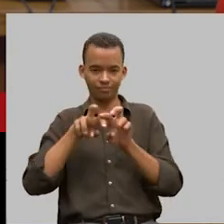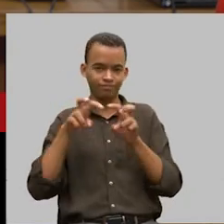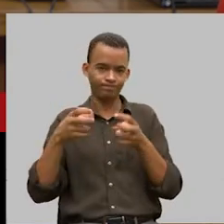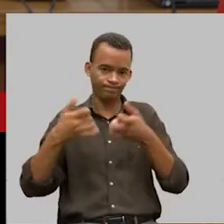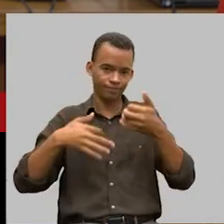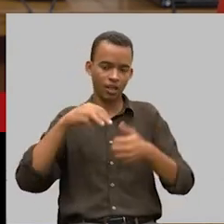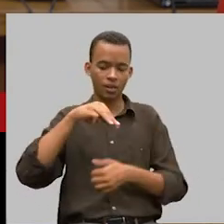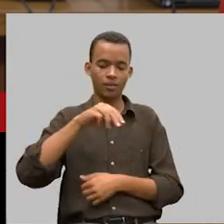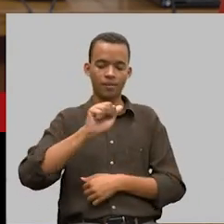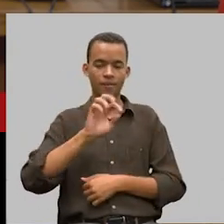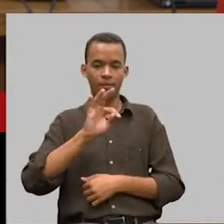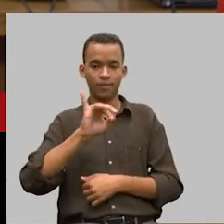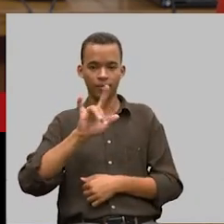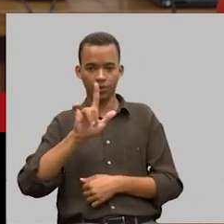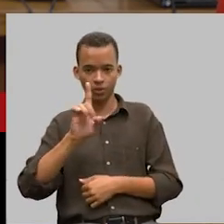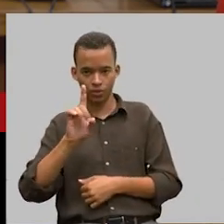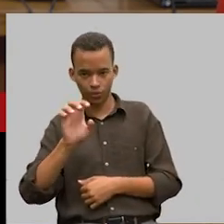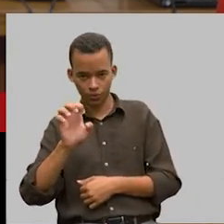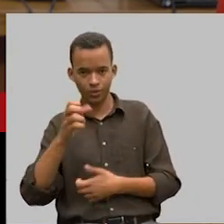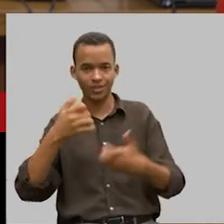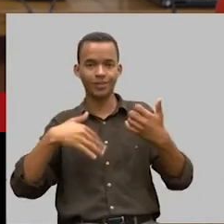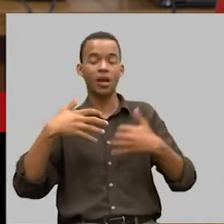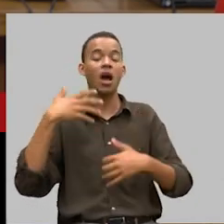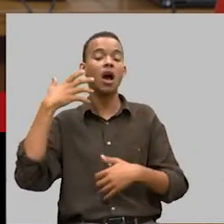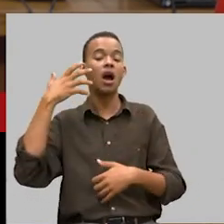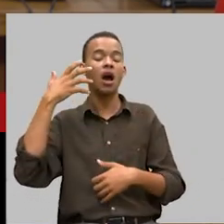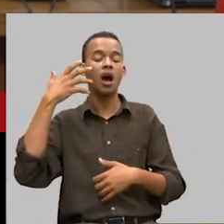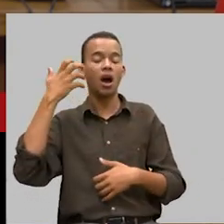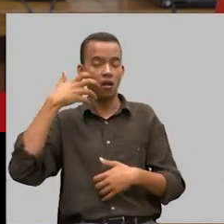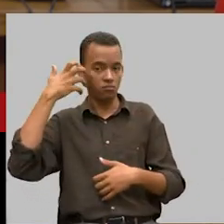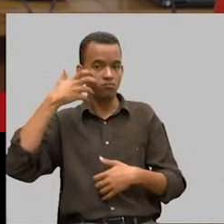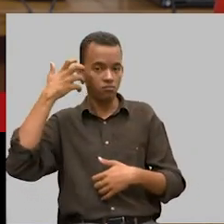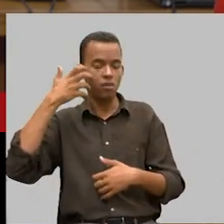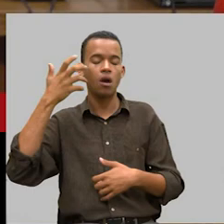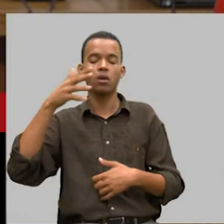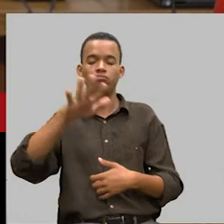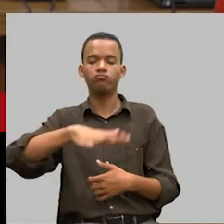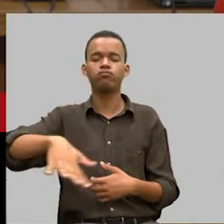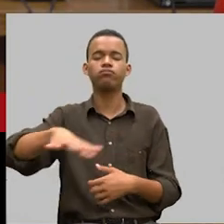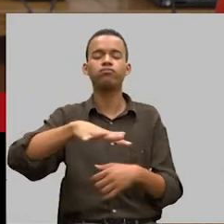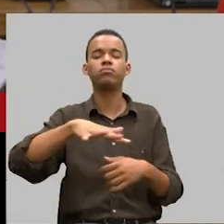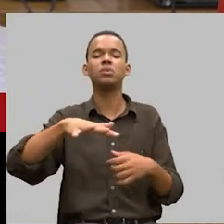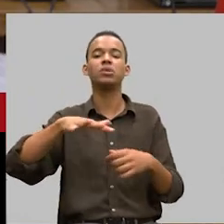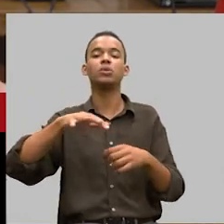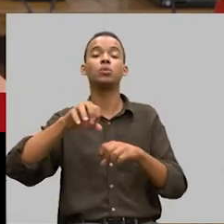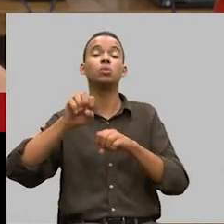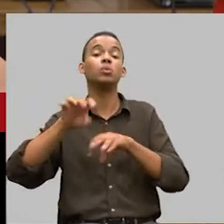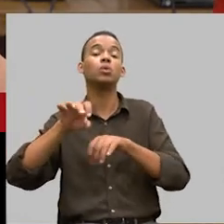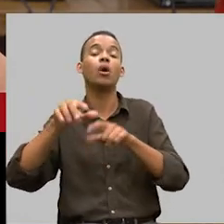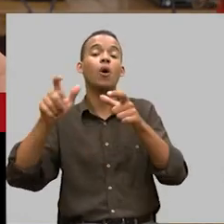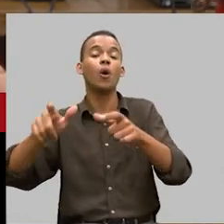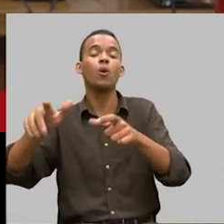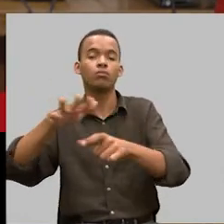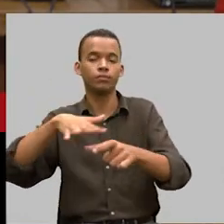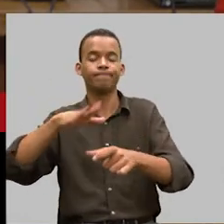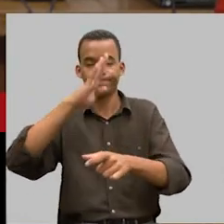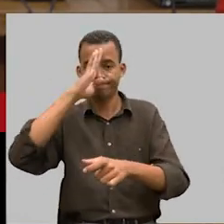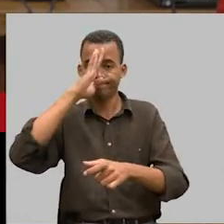refletir sobre qual é o campo da Educação do campo é uma das questões centrais pro